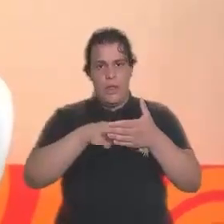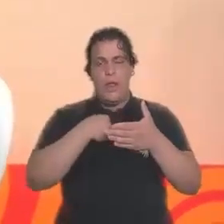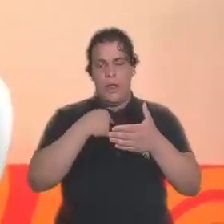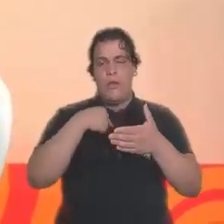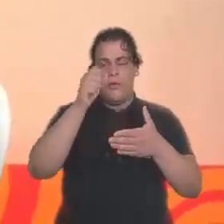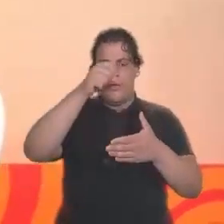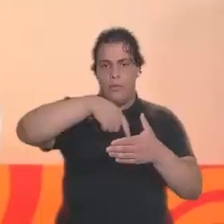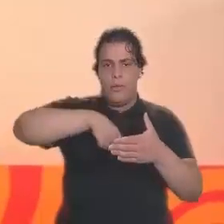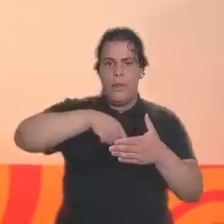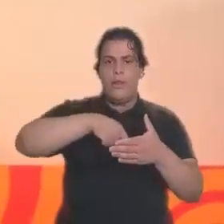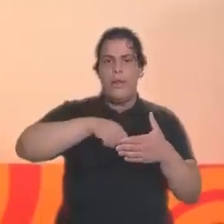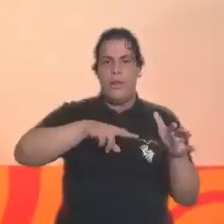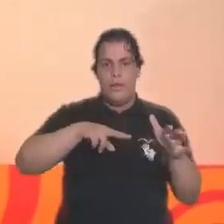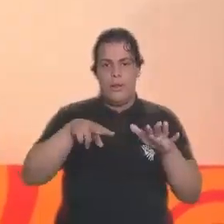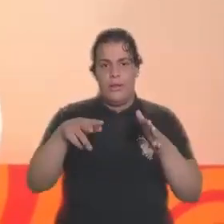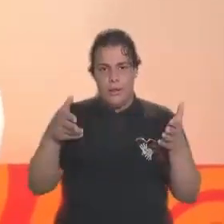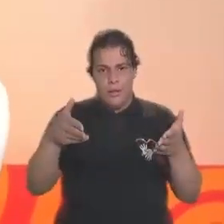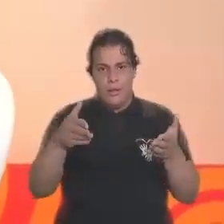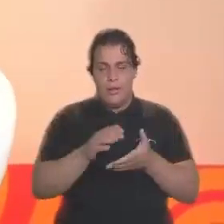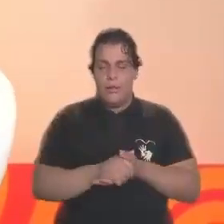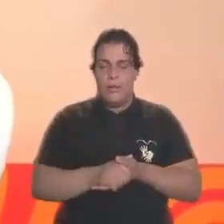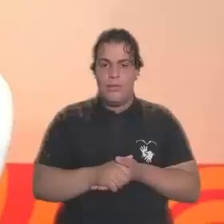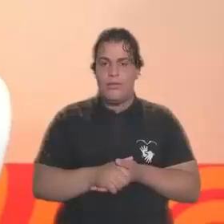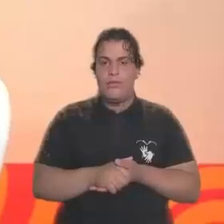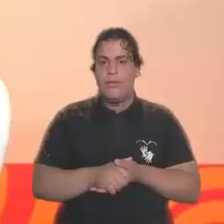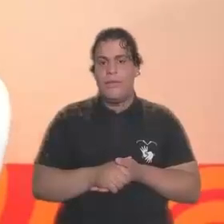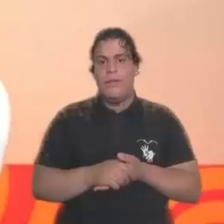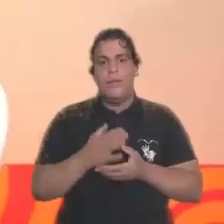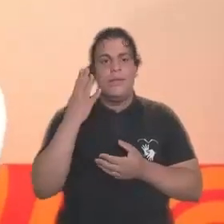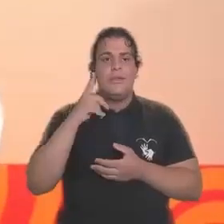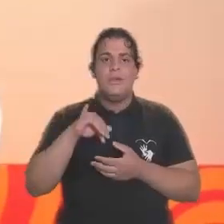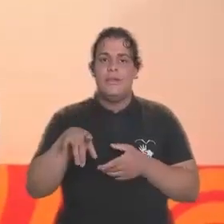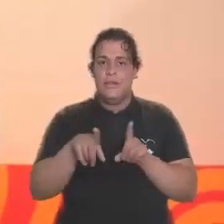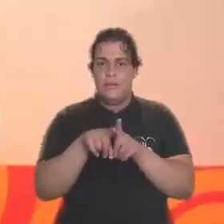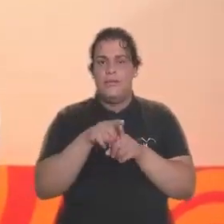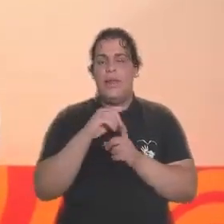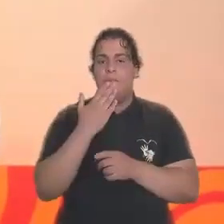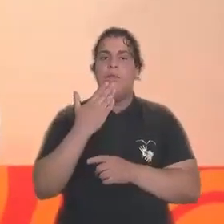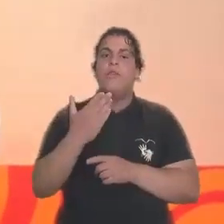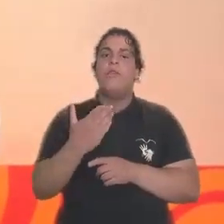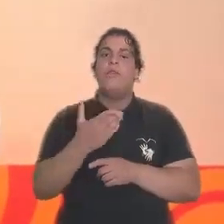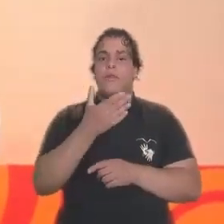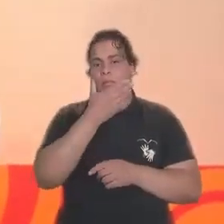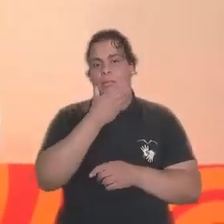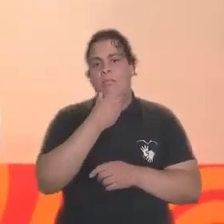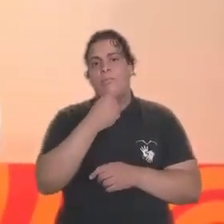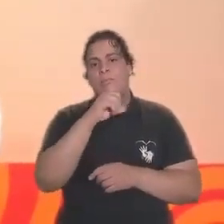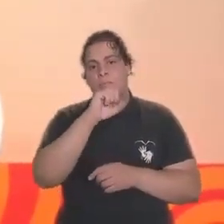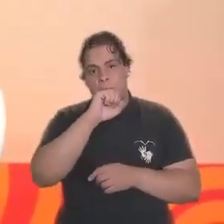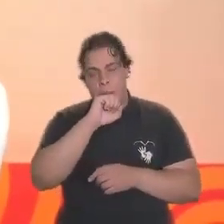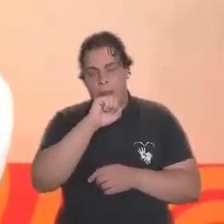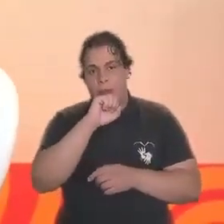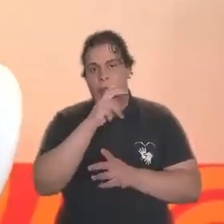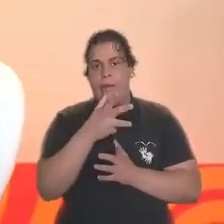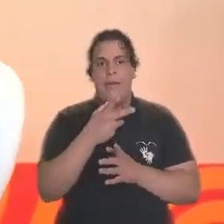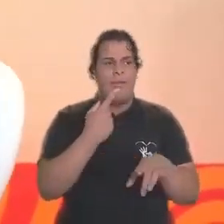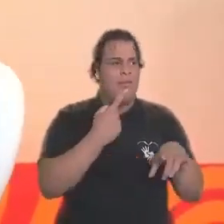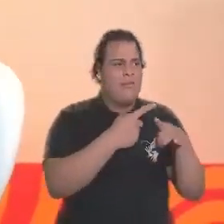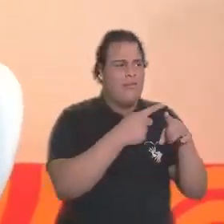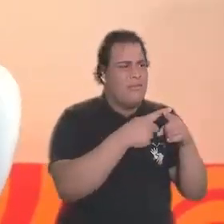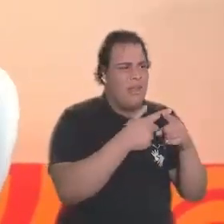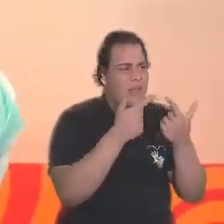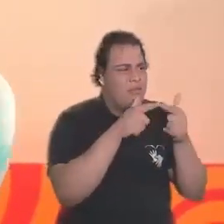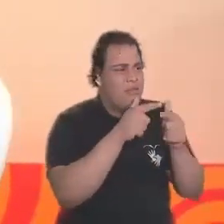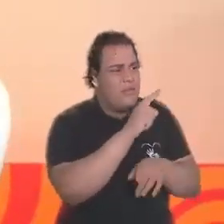filhos. E sem contar as crianças cobrando os pais, né, de uma maneira positiva. Pai, por que não tem